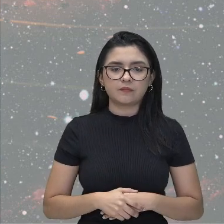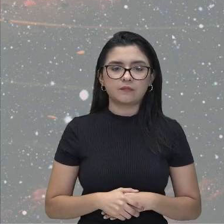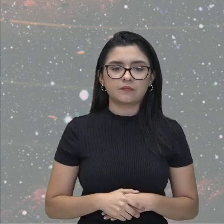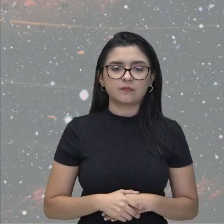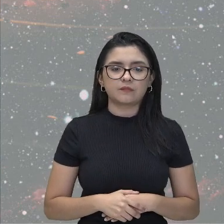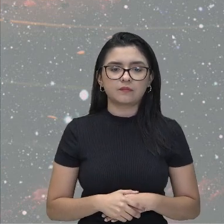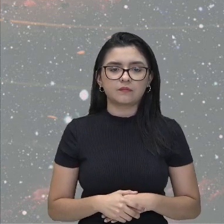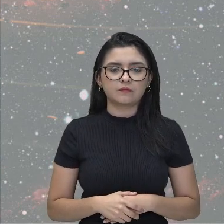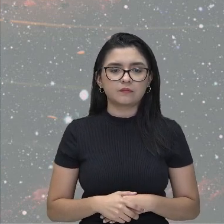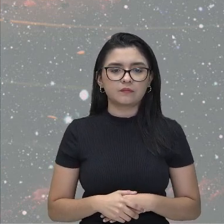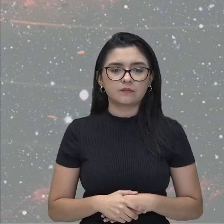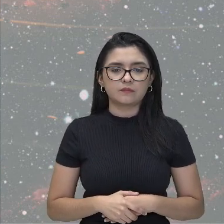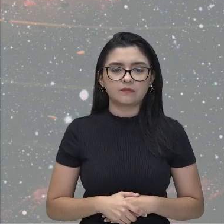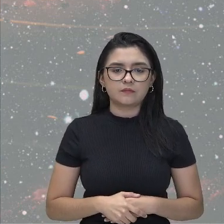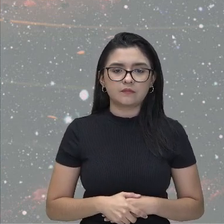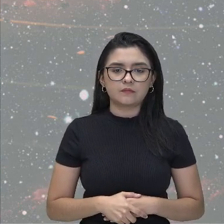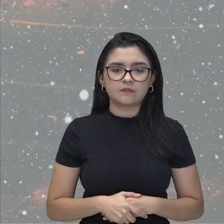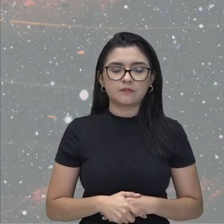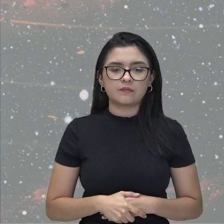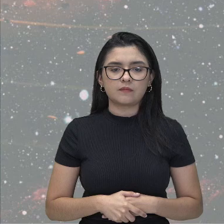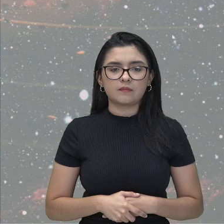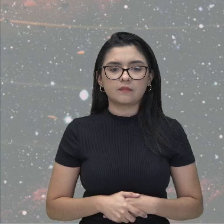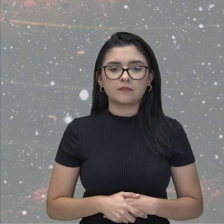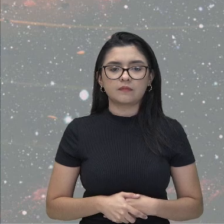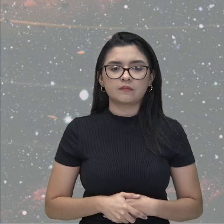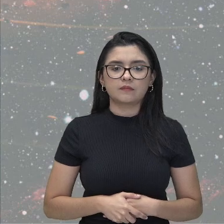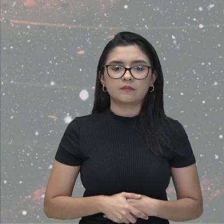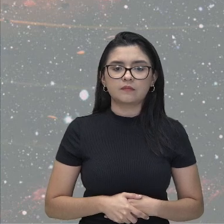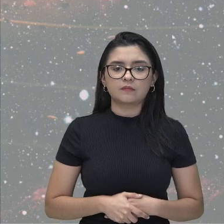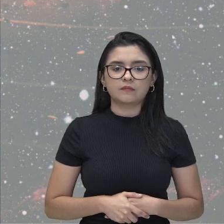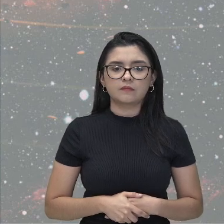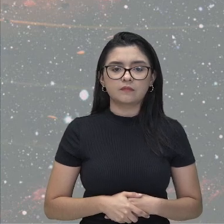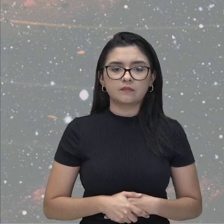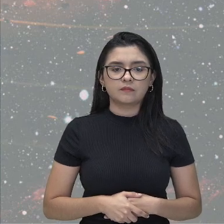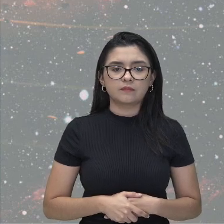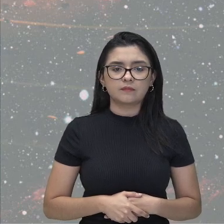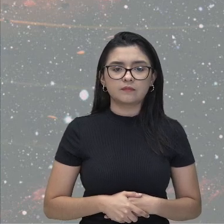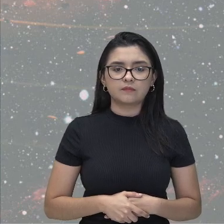tio la edicar cada Uno